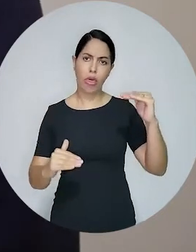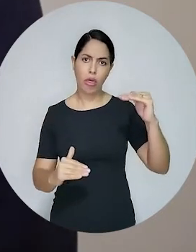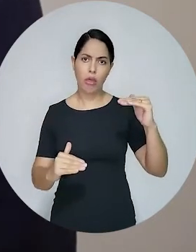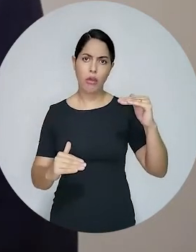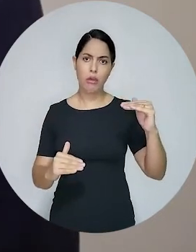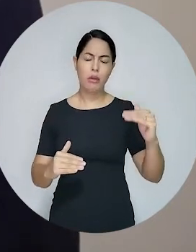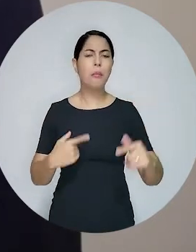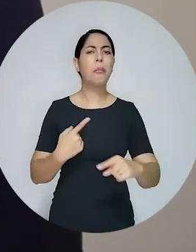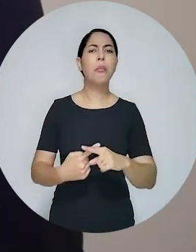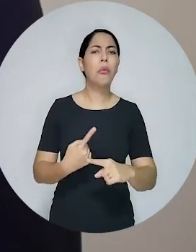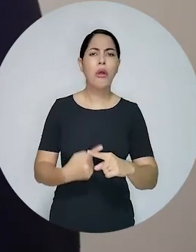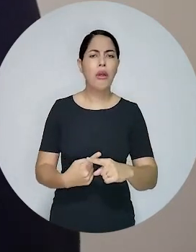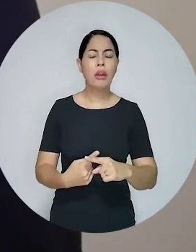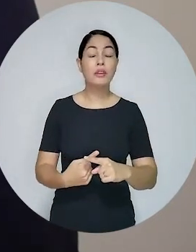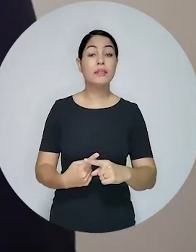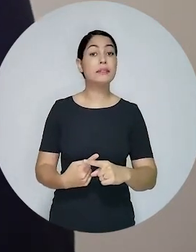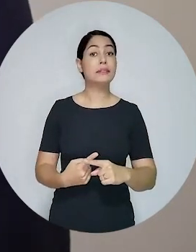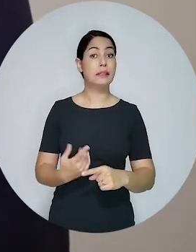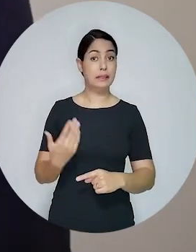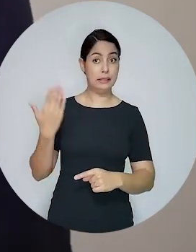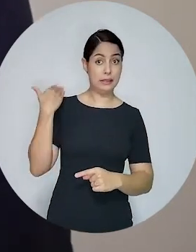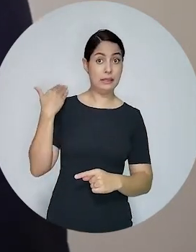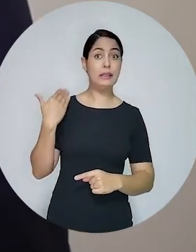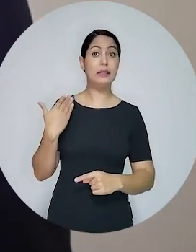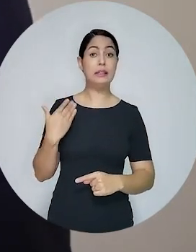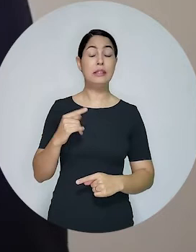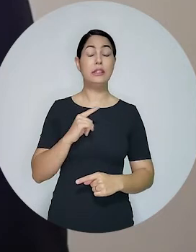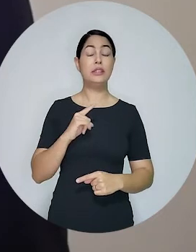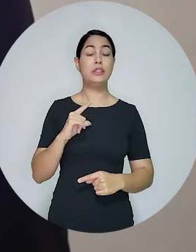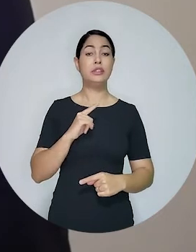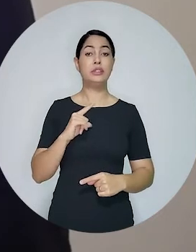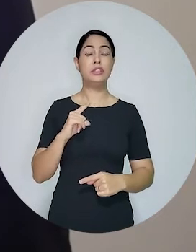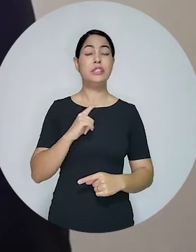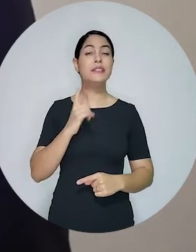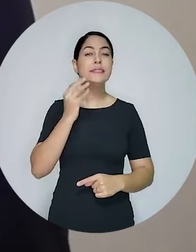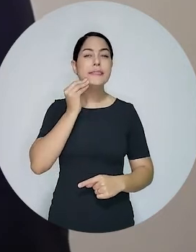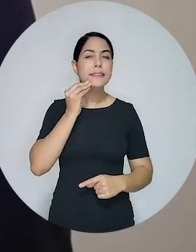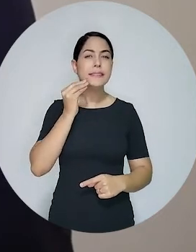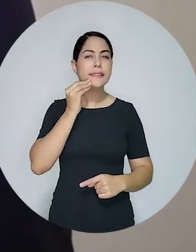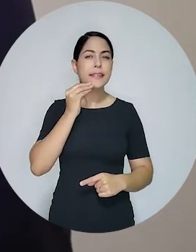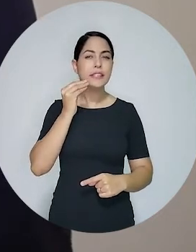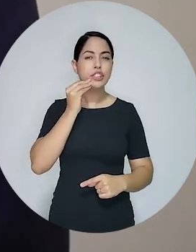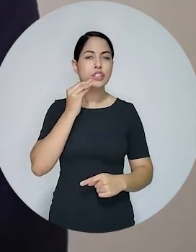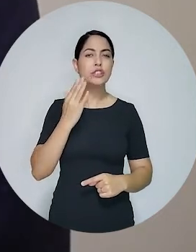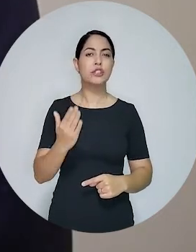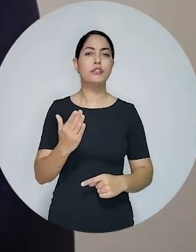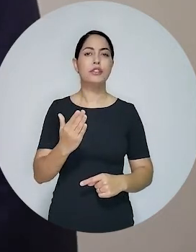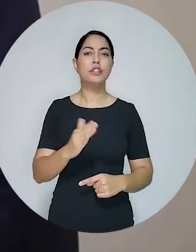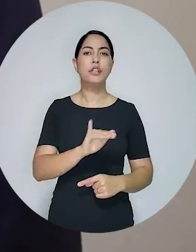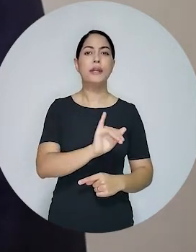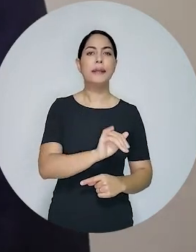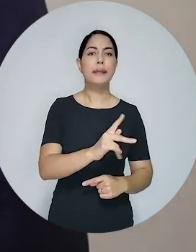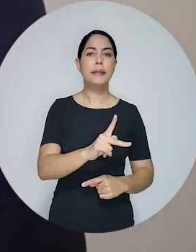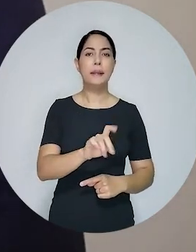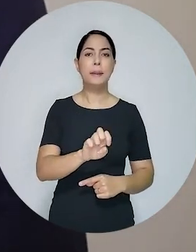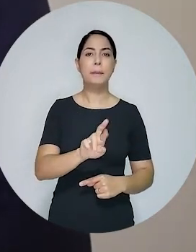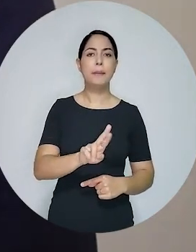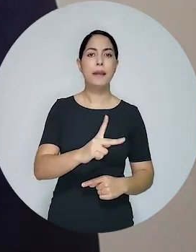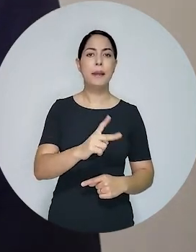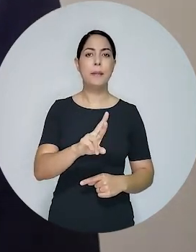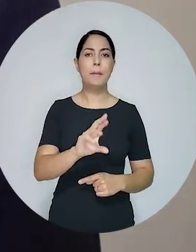desequilíbrio foi trazido por uma hiperprojeção, de uma